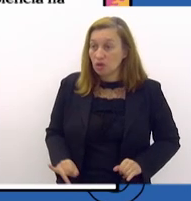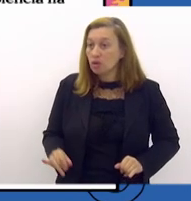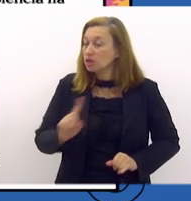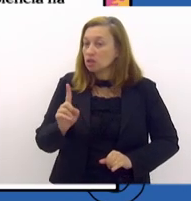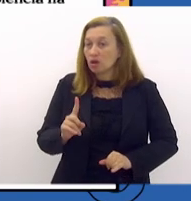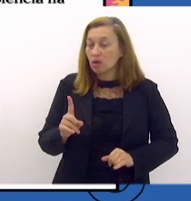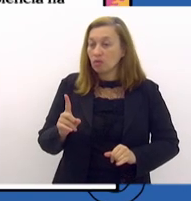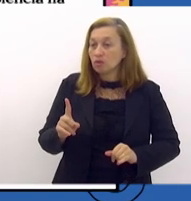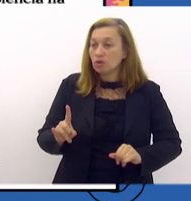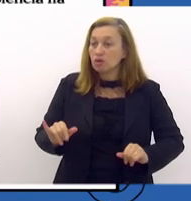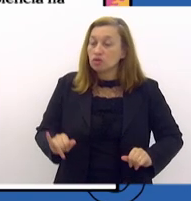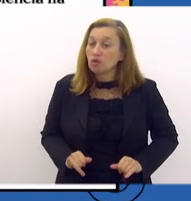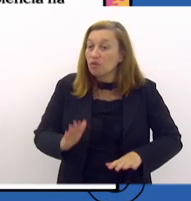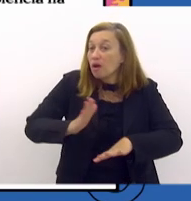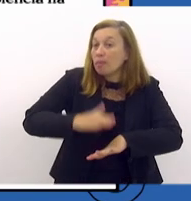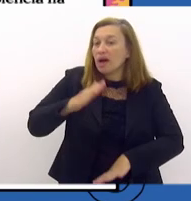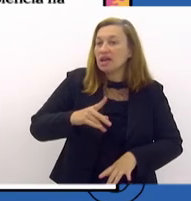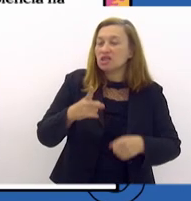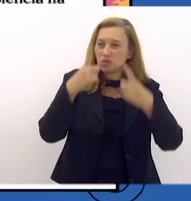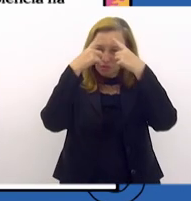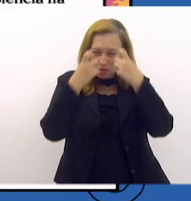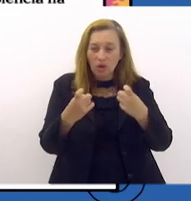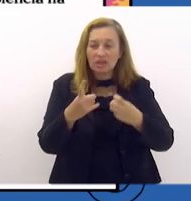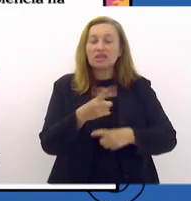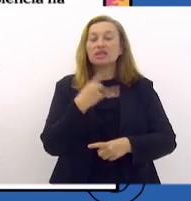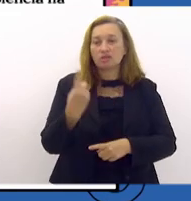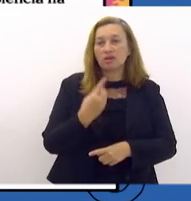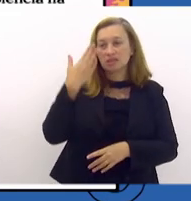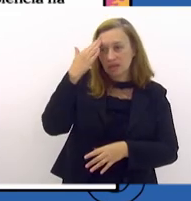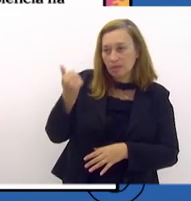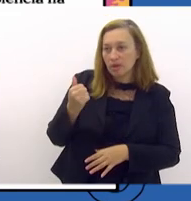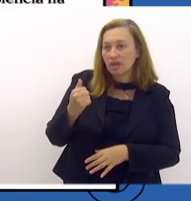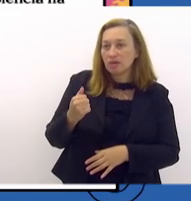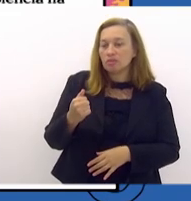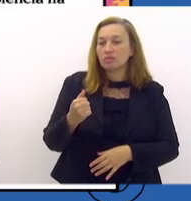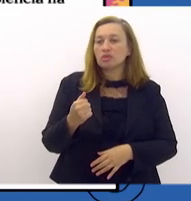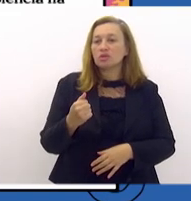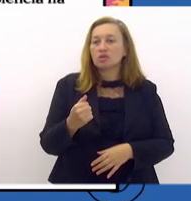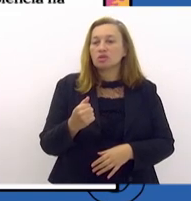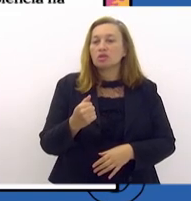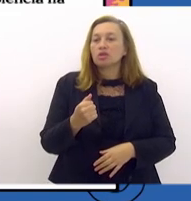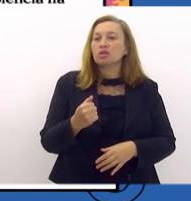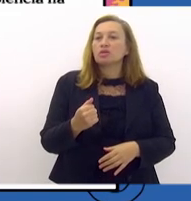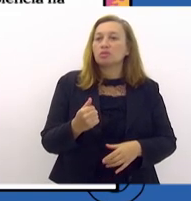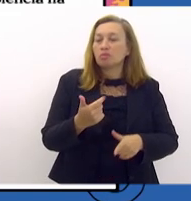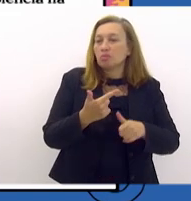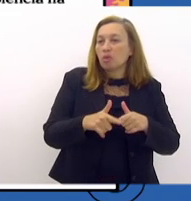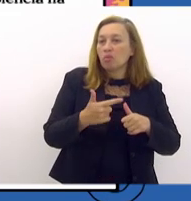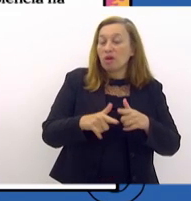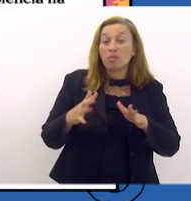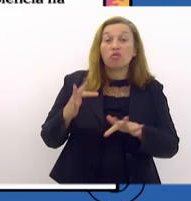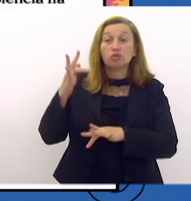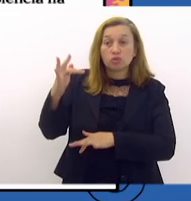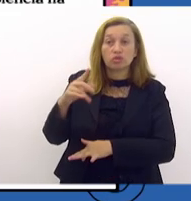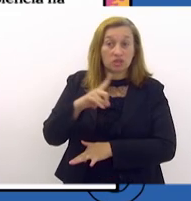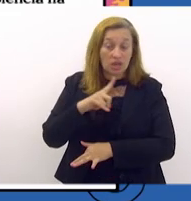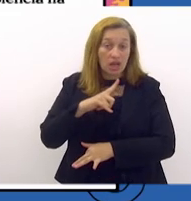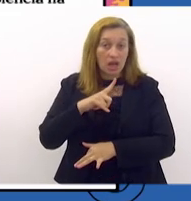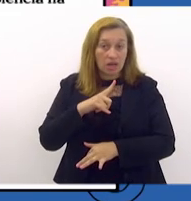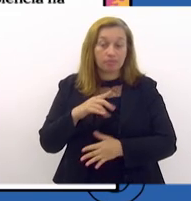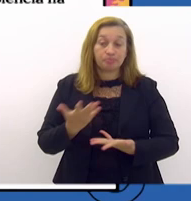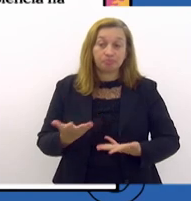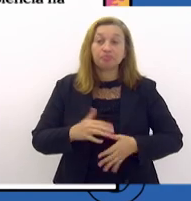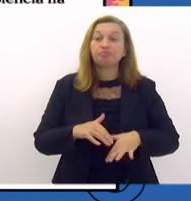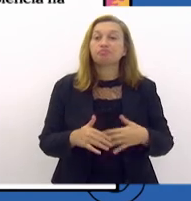sofra ainda mais com violências que a gente sabe que produzem o que a gente chama de dano secundário, que é tudo que se sucede depois que ela sofre a